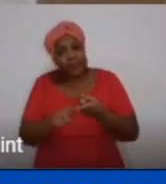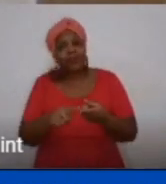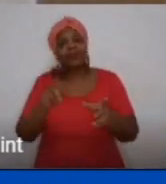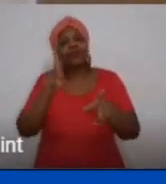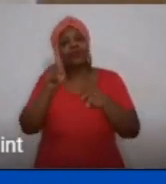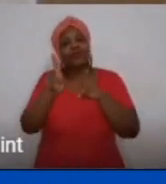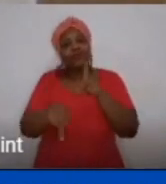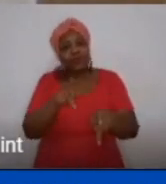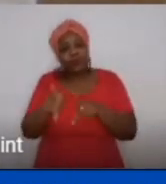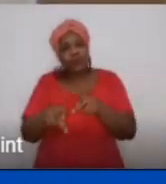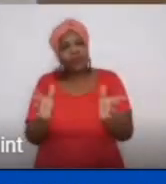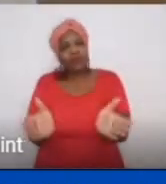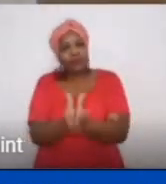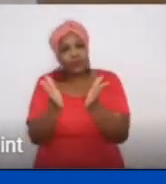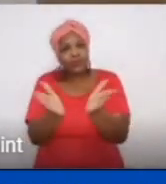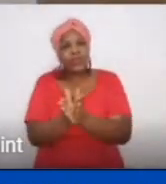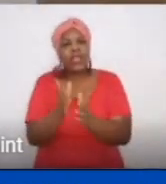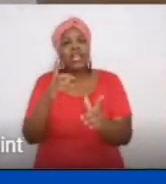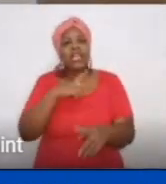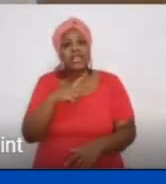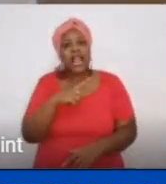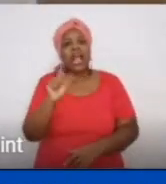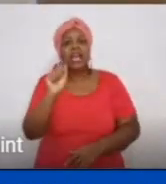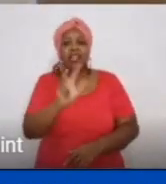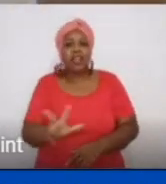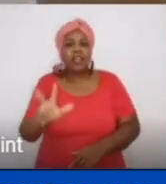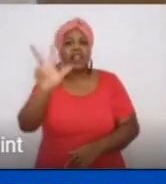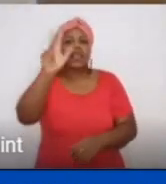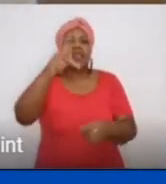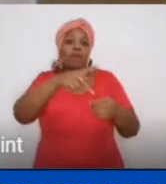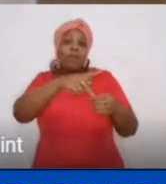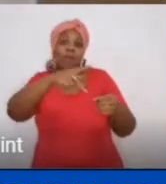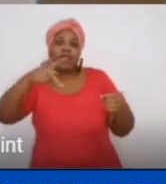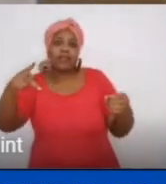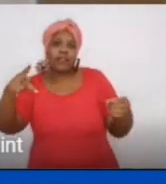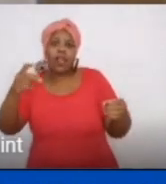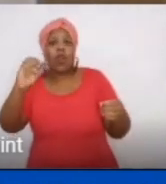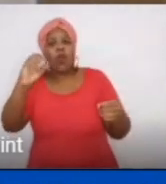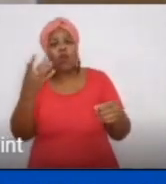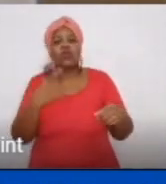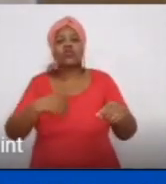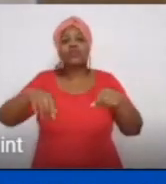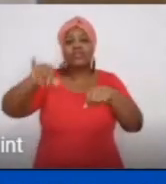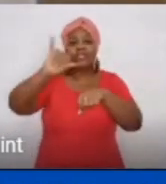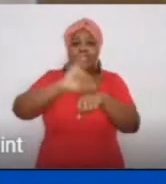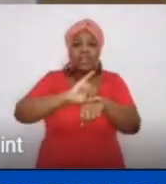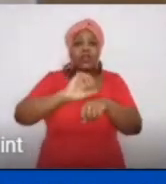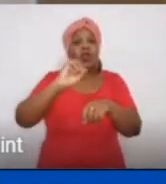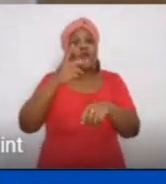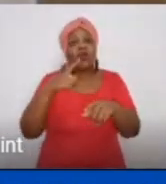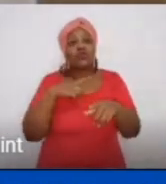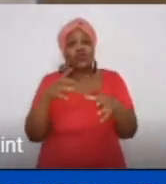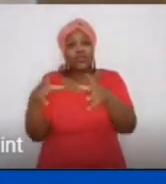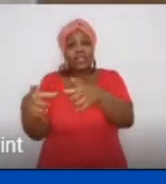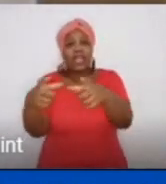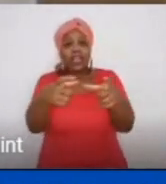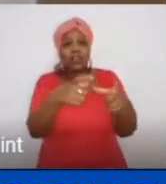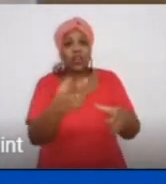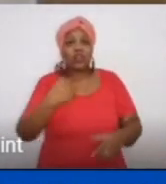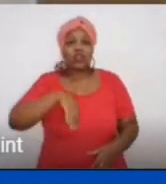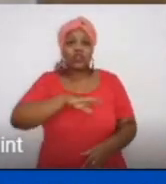nas periferias, sejam dos centros urbanos, sejam as periferias territoriais do nosso país, como